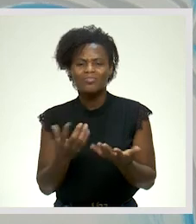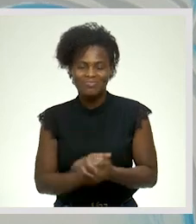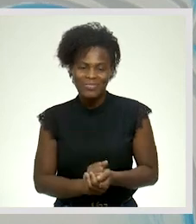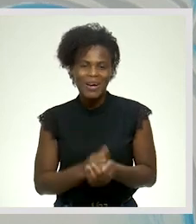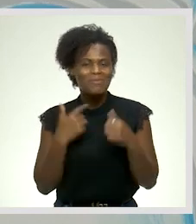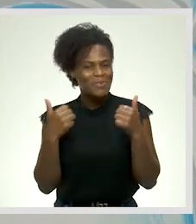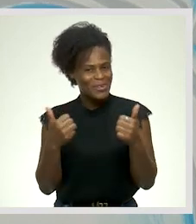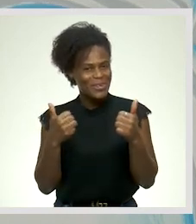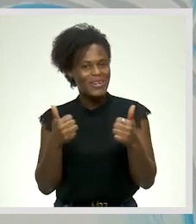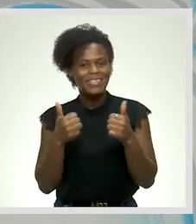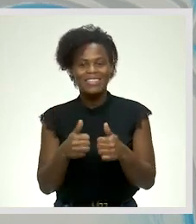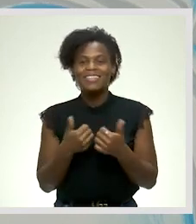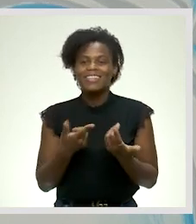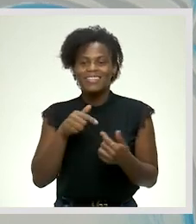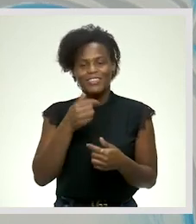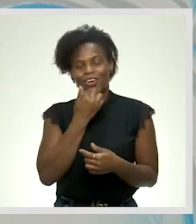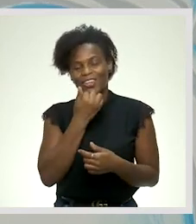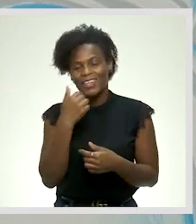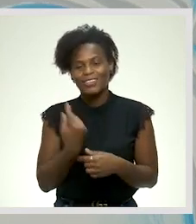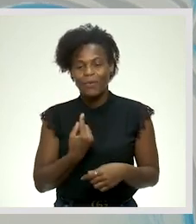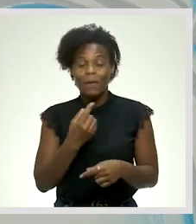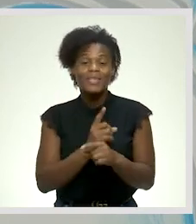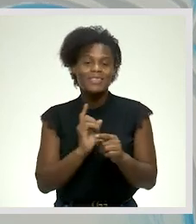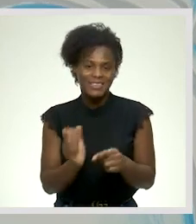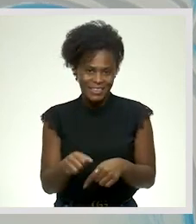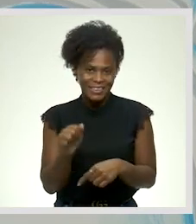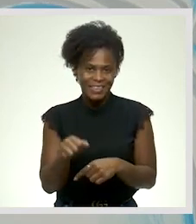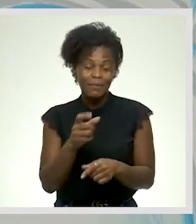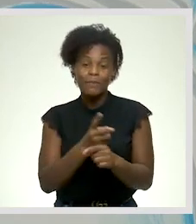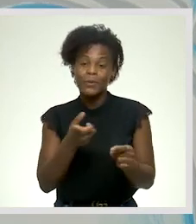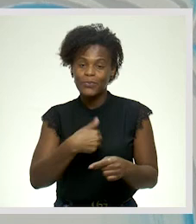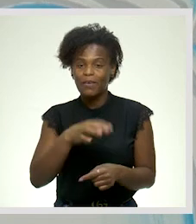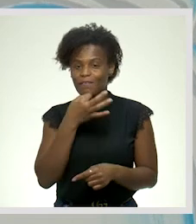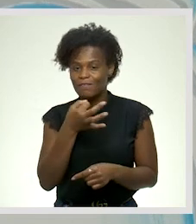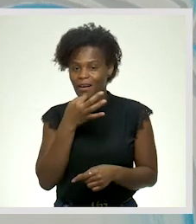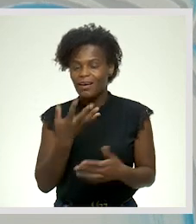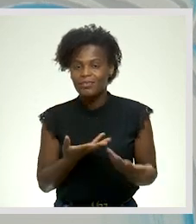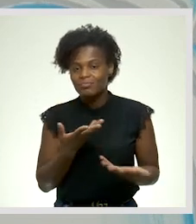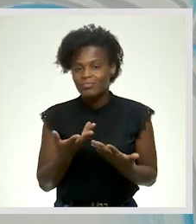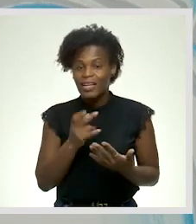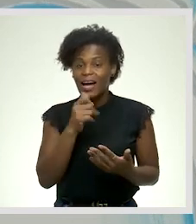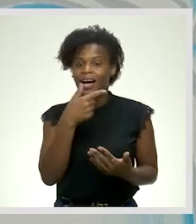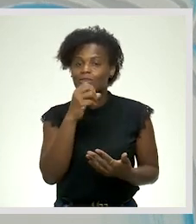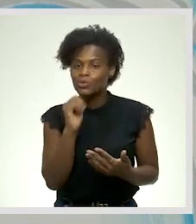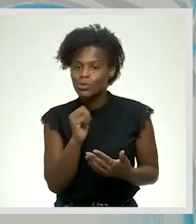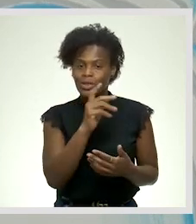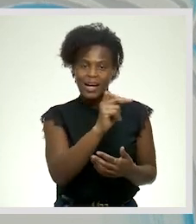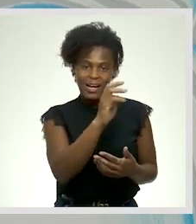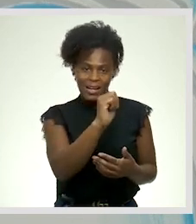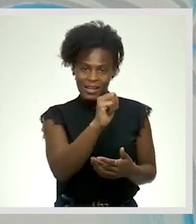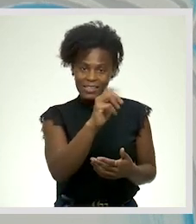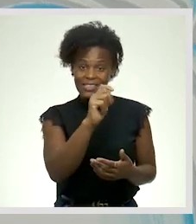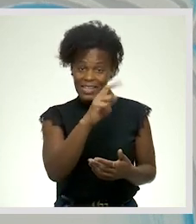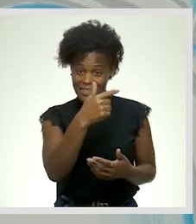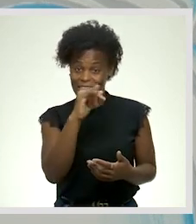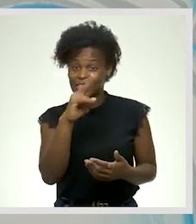Muito bem! Eu estou muito contente, exatamente. Nós falamos, portanto, de atos assertivos, que também